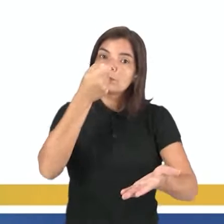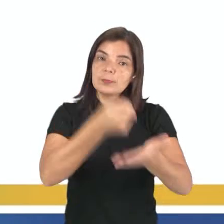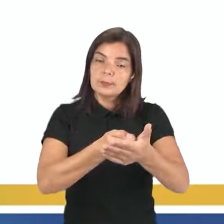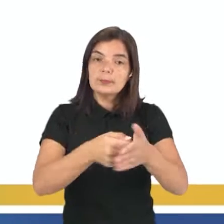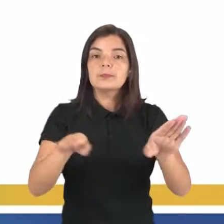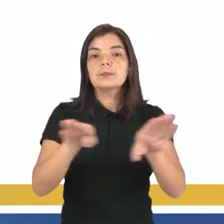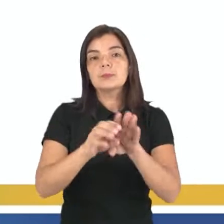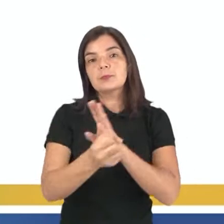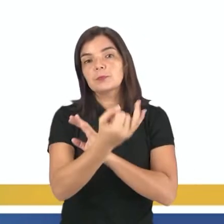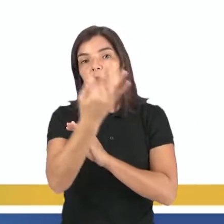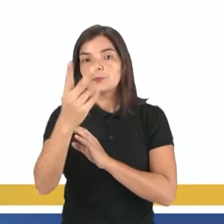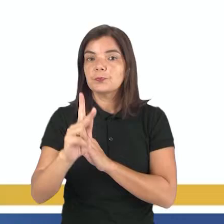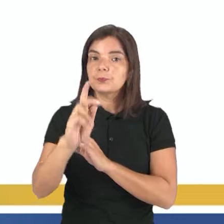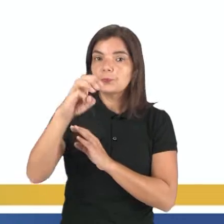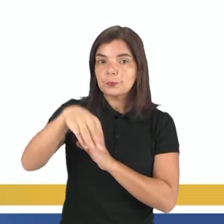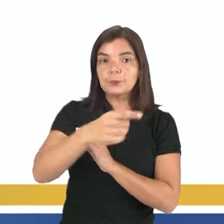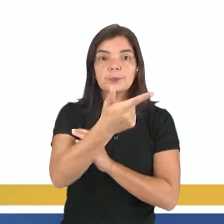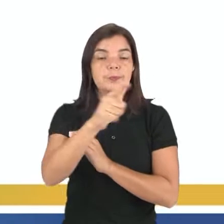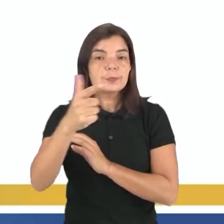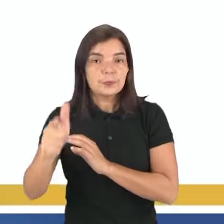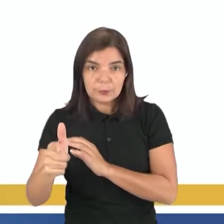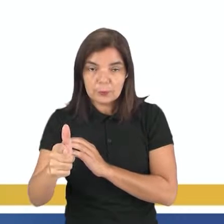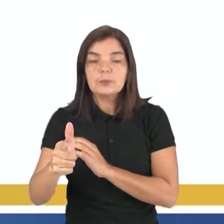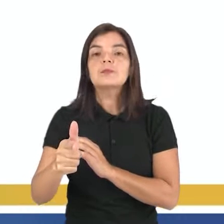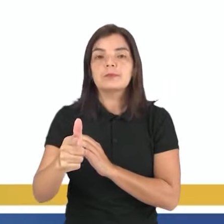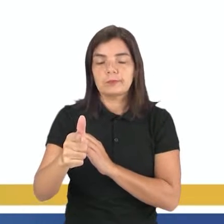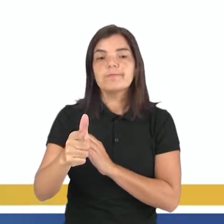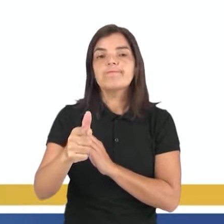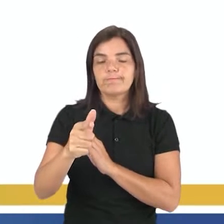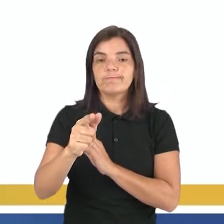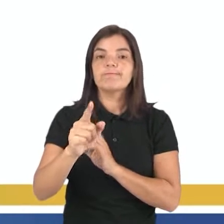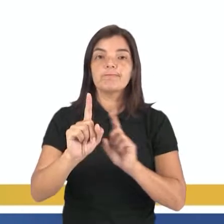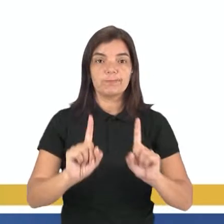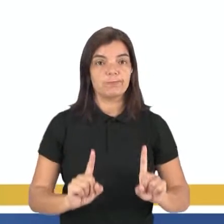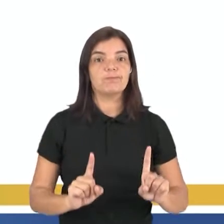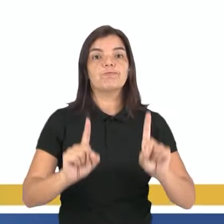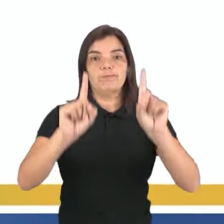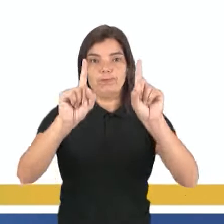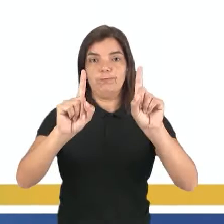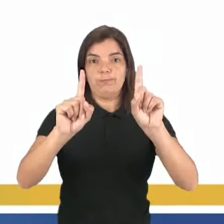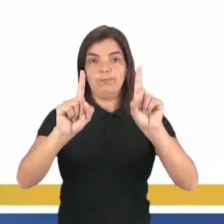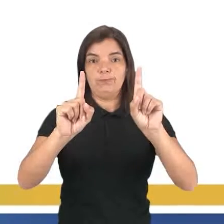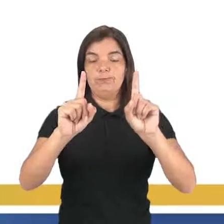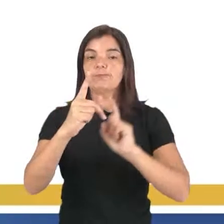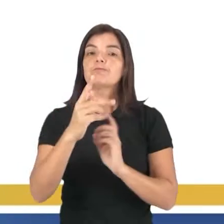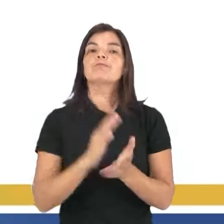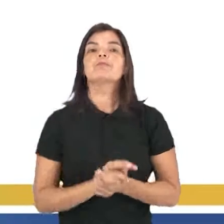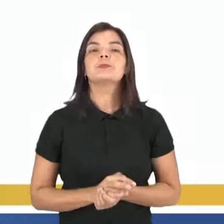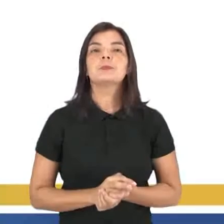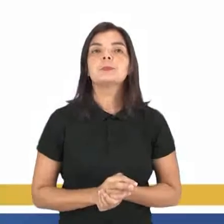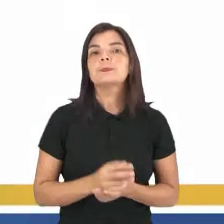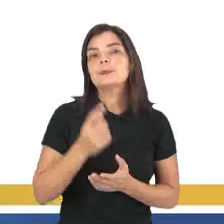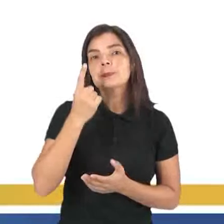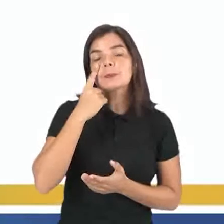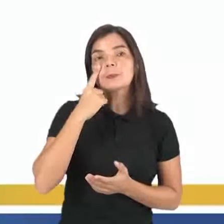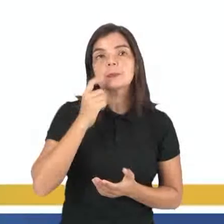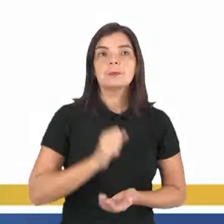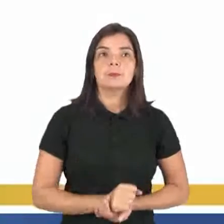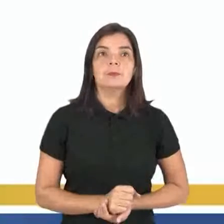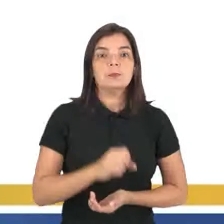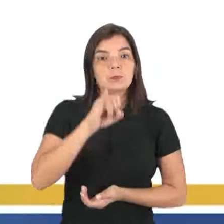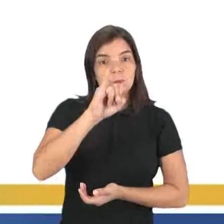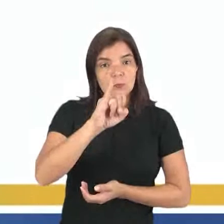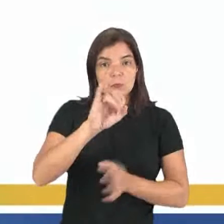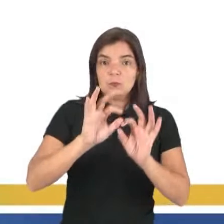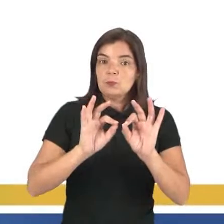quilômetros rodados. Se não tiver essa tarifa, seriam grandezas diretamente proporcionais. Então, vamos lá, gente. Se